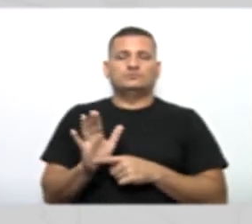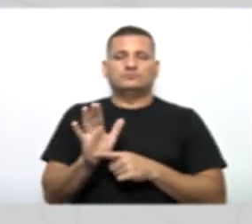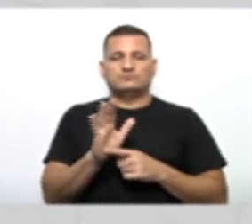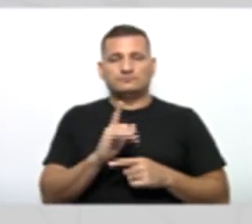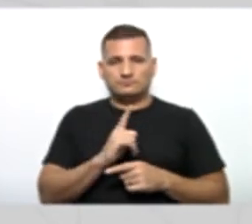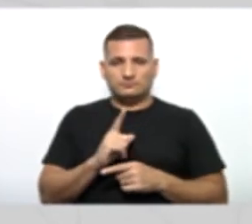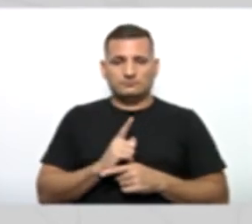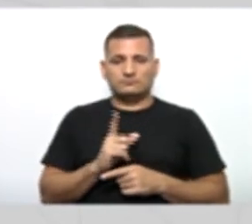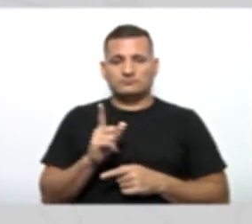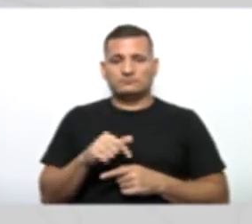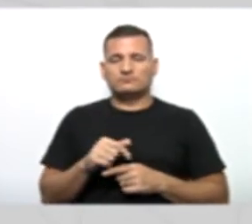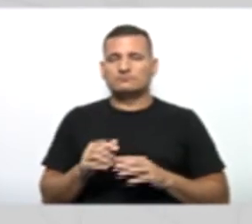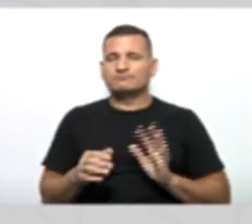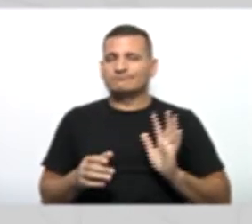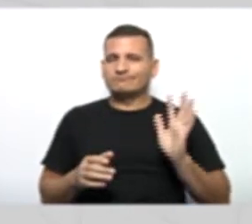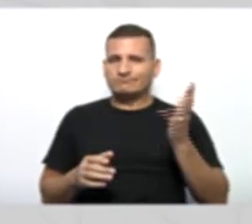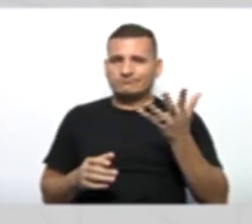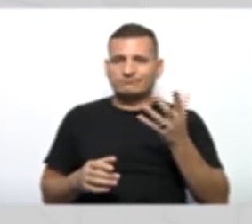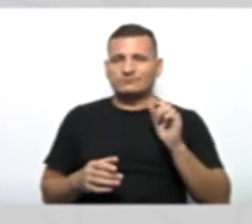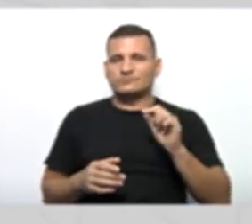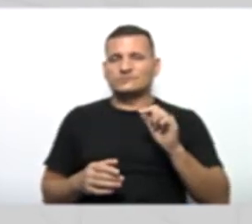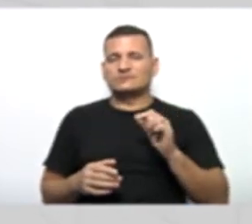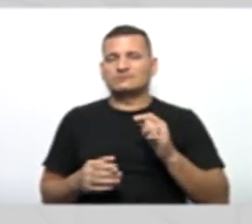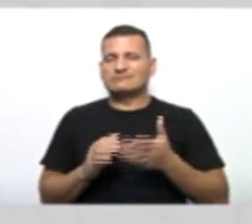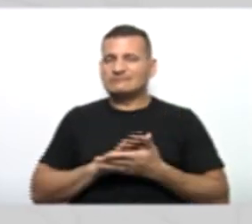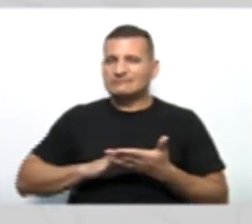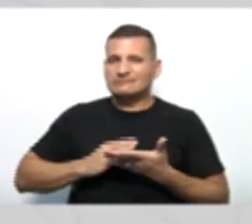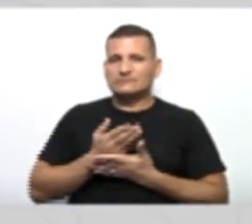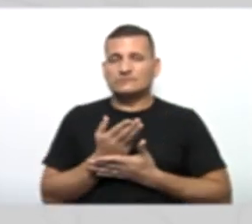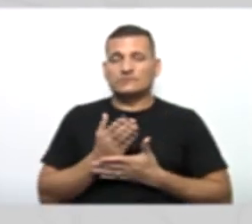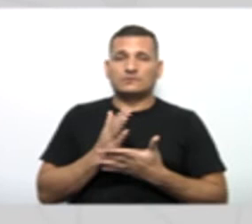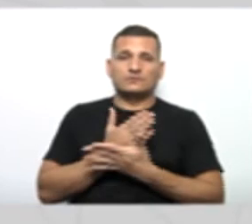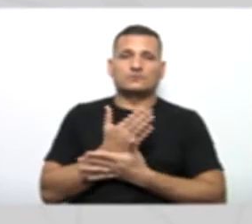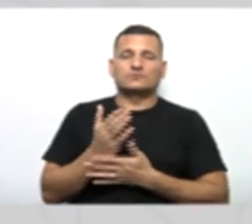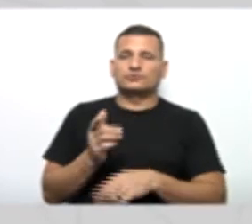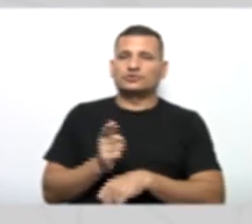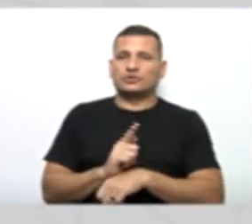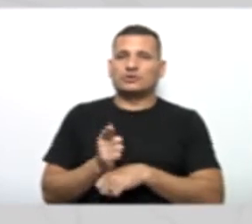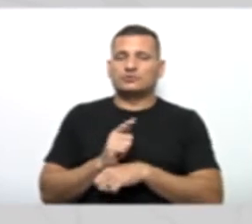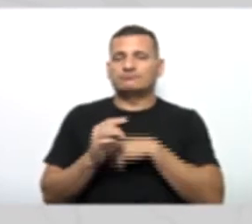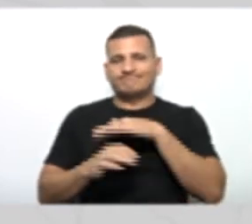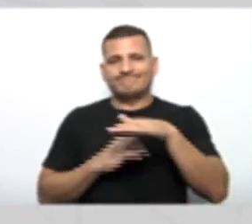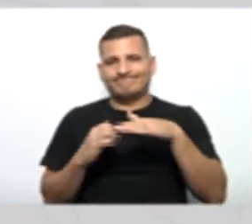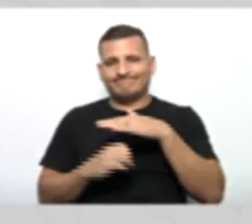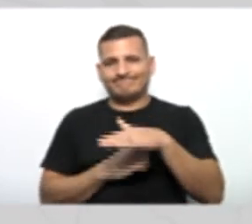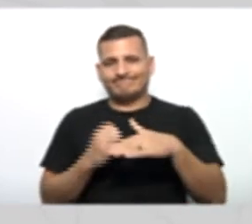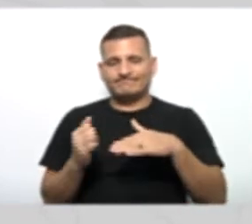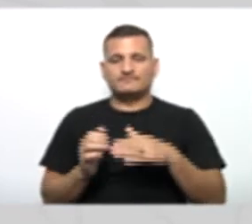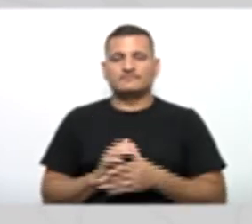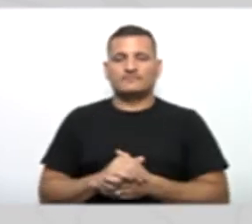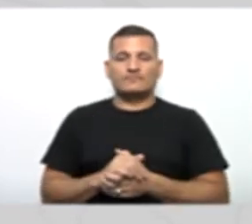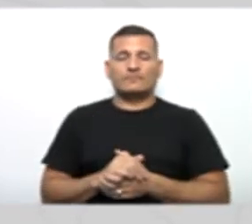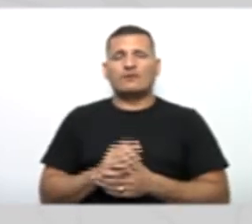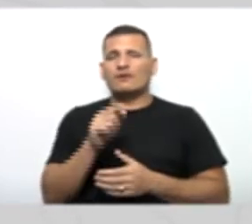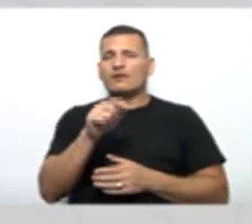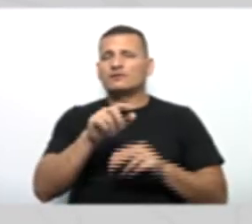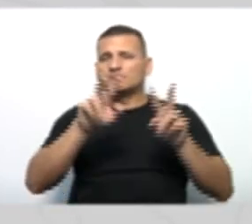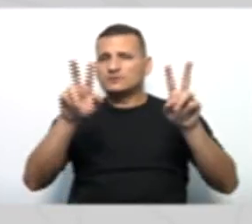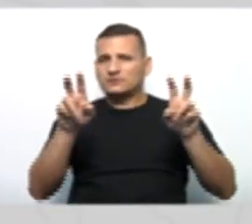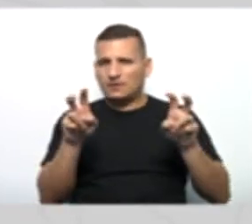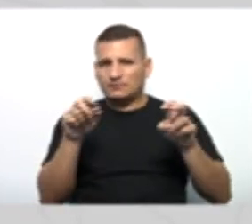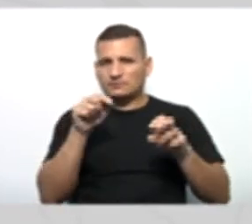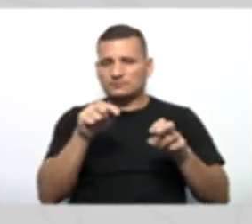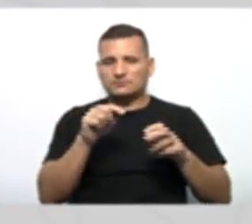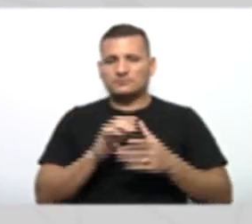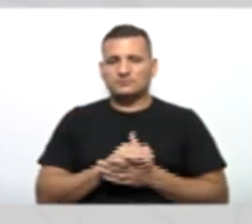situações desconfortáveis e gerentes de empresas têm de enfrentar com relação a esse assunto e aos